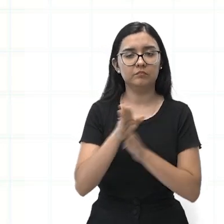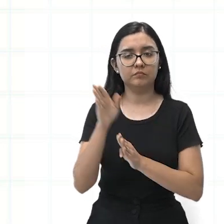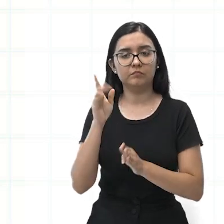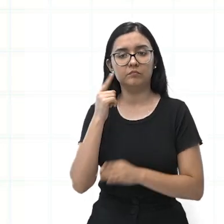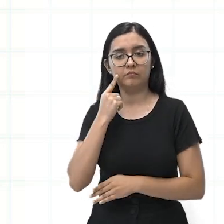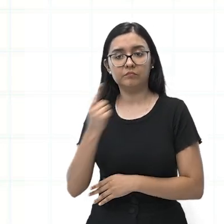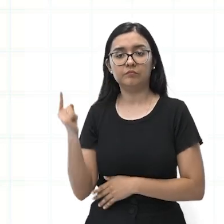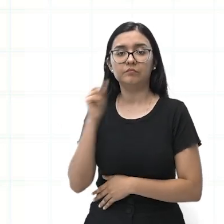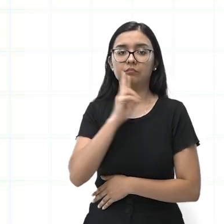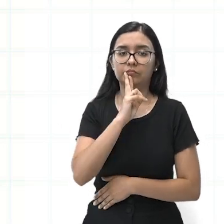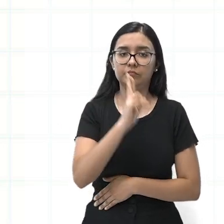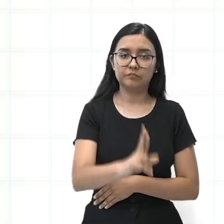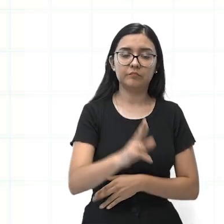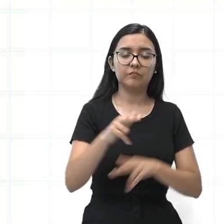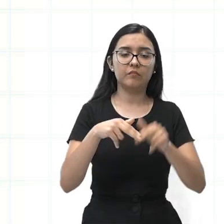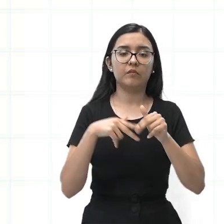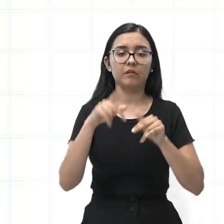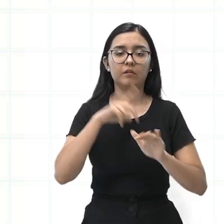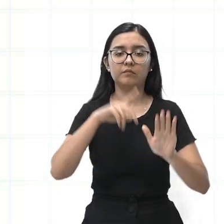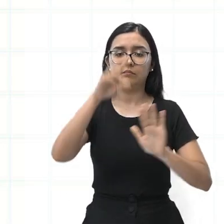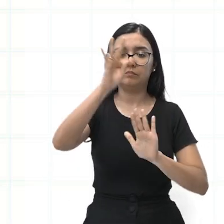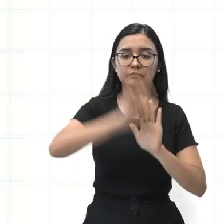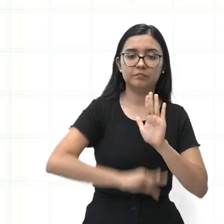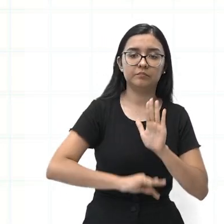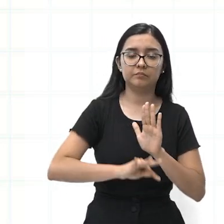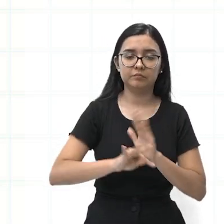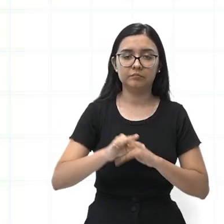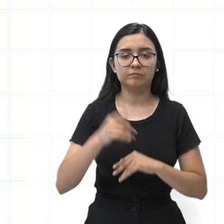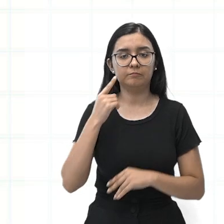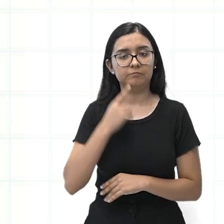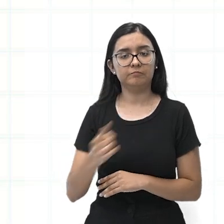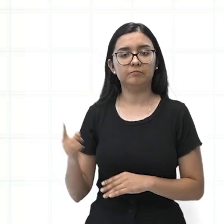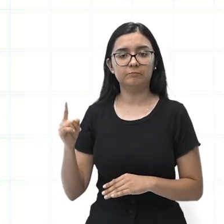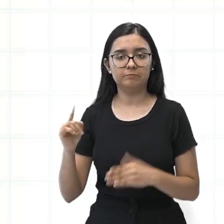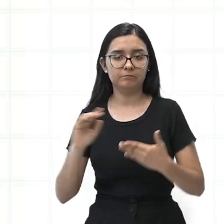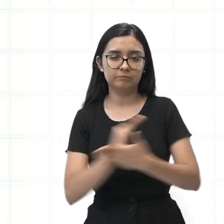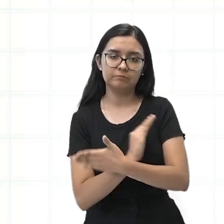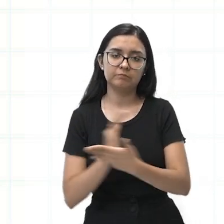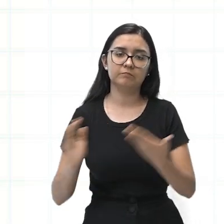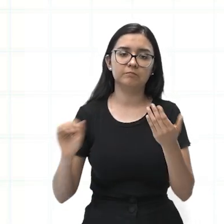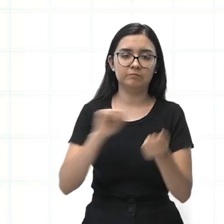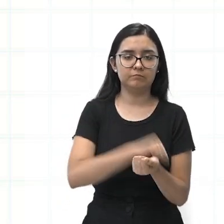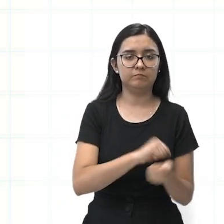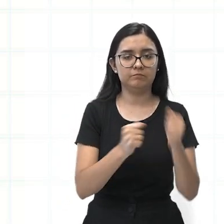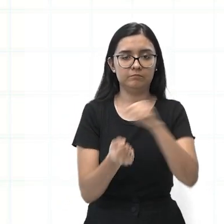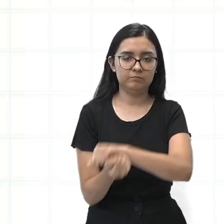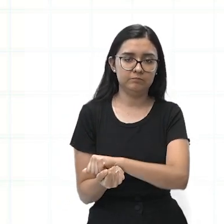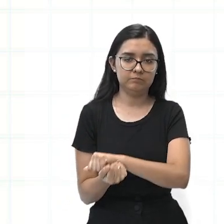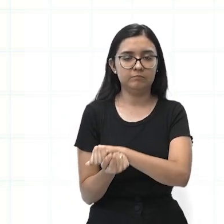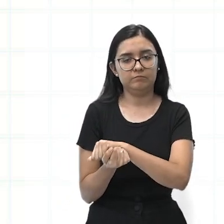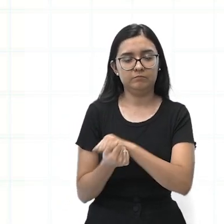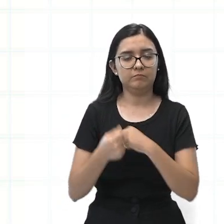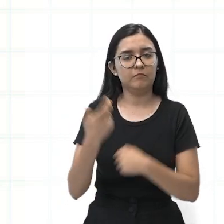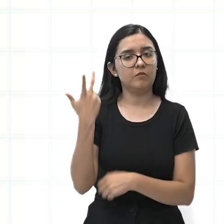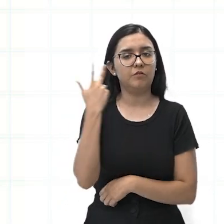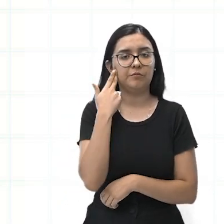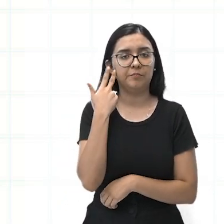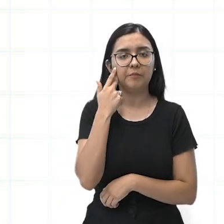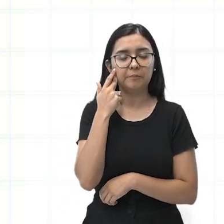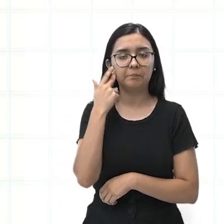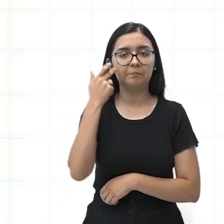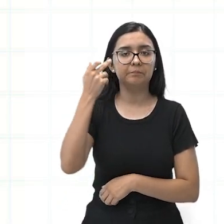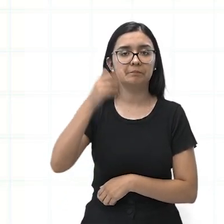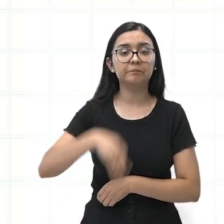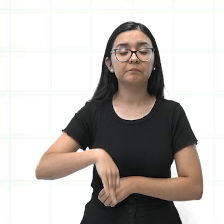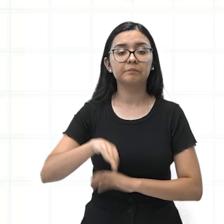essas respostas e, portanto, eu tenho um texto a partir dessas respostas, com algumas adequações, o que é sempre normal, tá